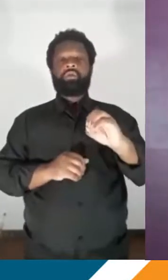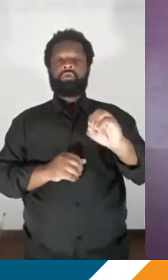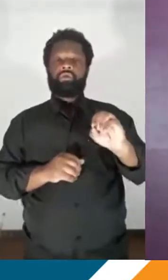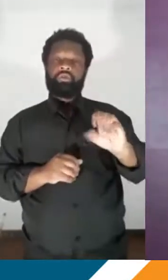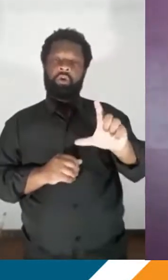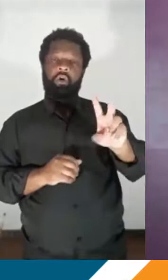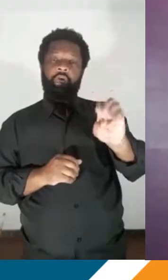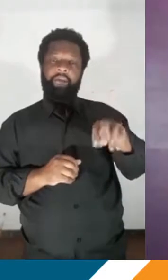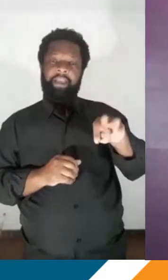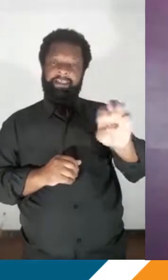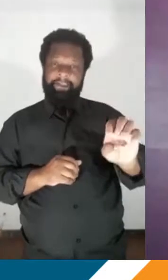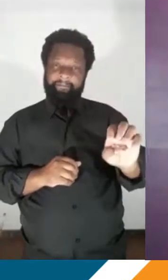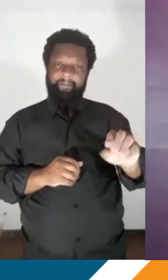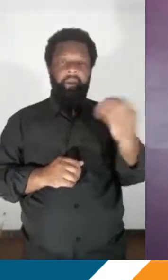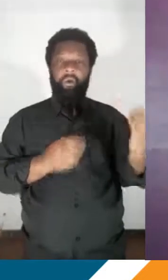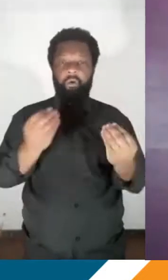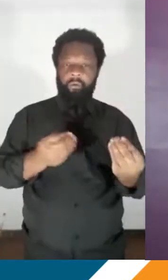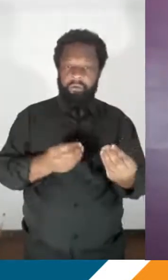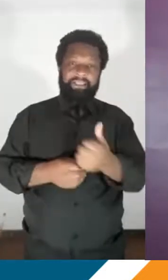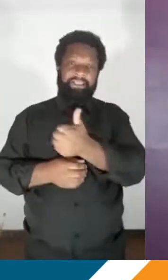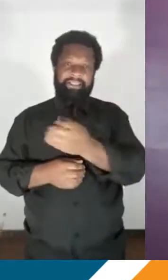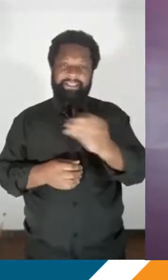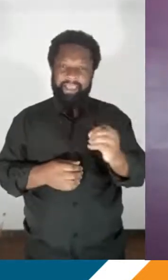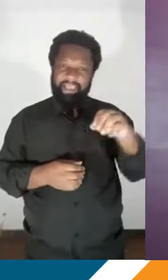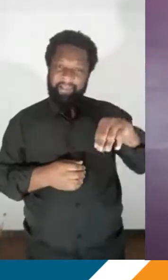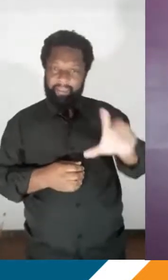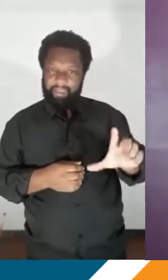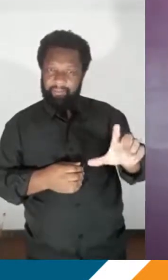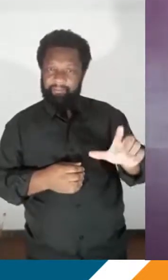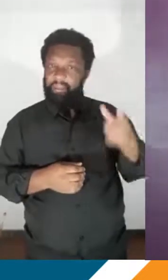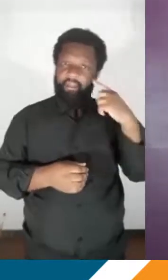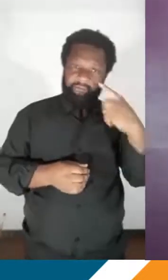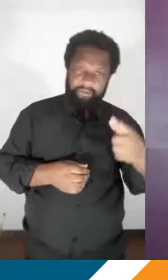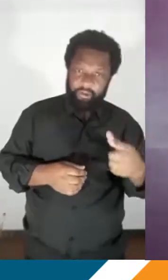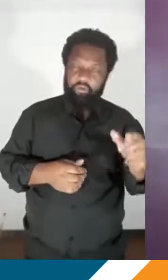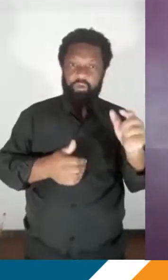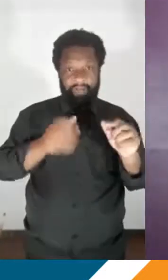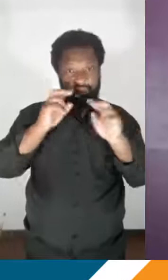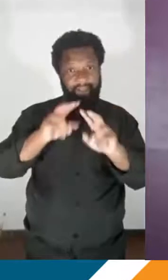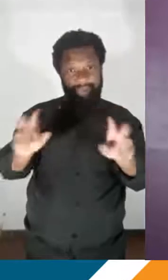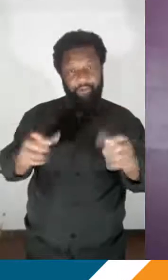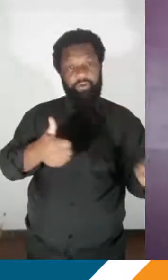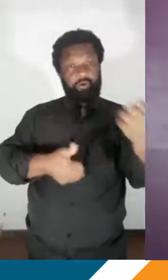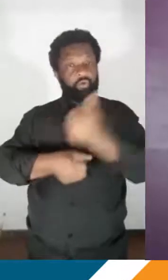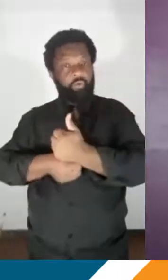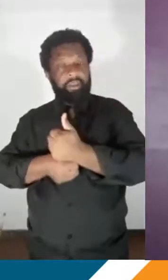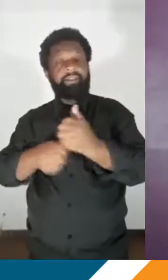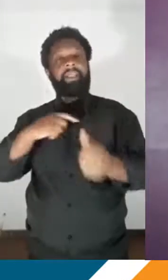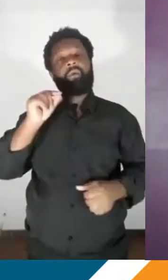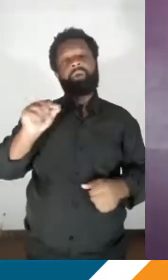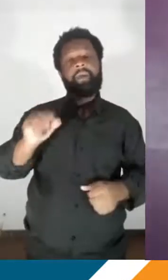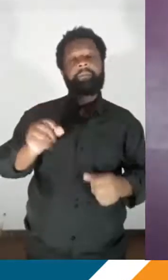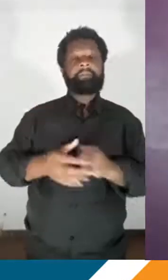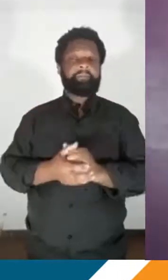solvente. Então, aqui vai ser 100 ml. Então, quando a gente for substituir na fórmula, nós